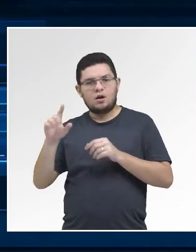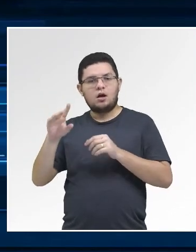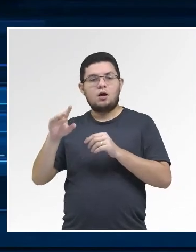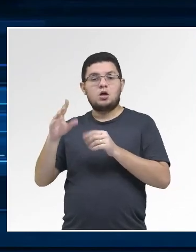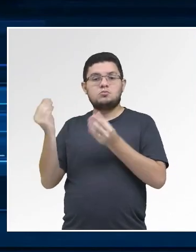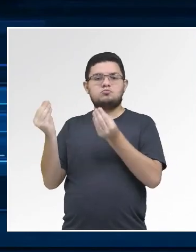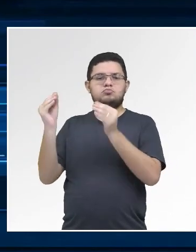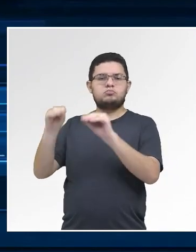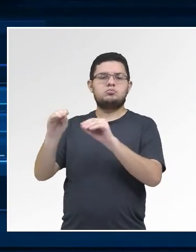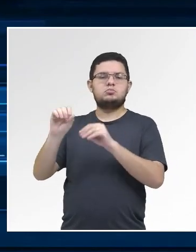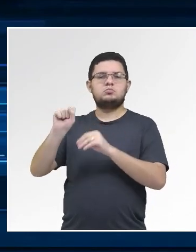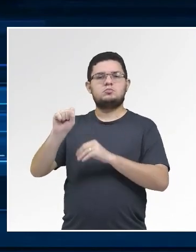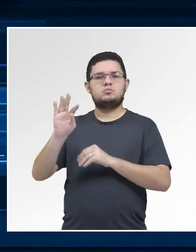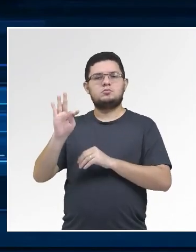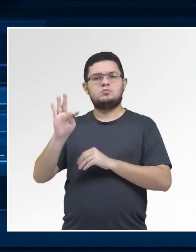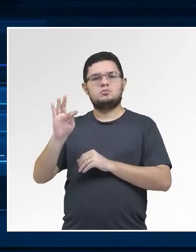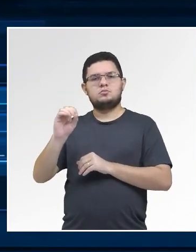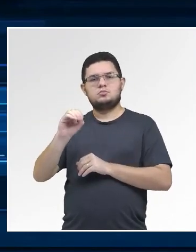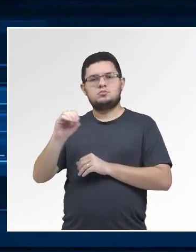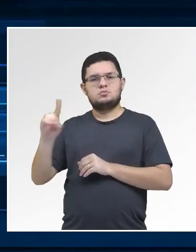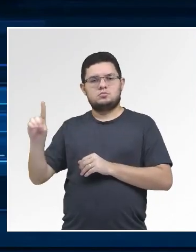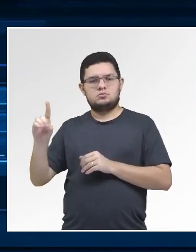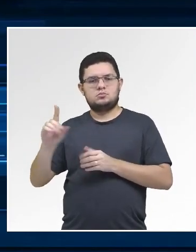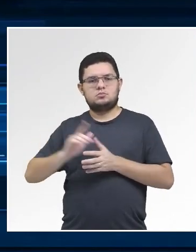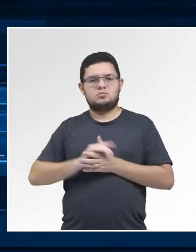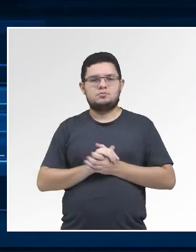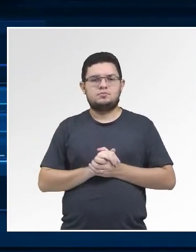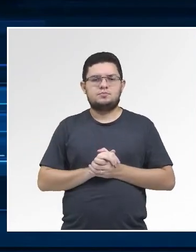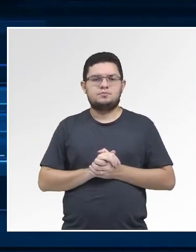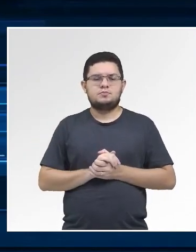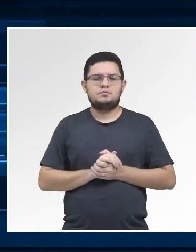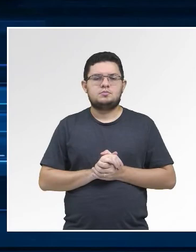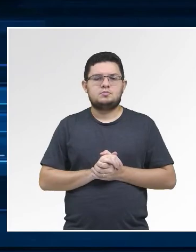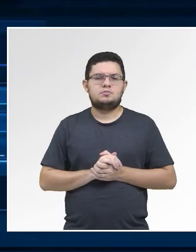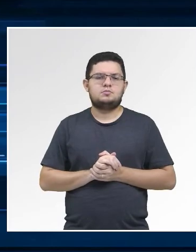stand, ok? Tenho essa aqui, stood.